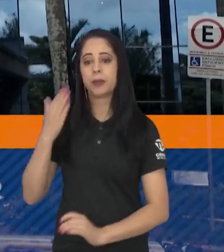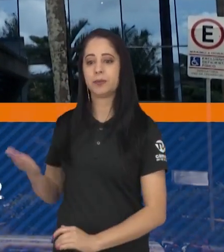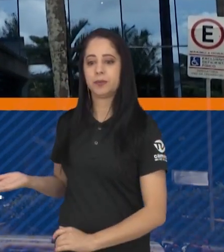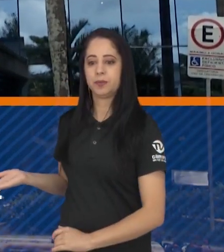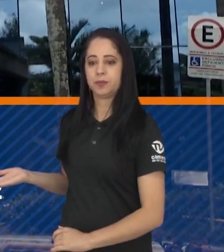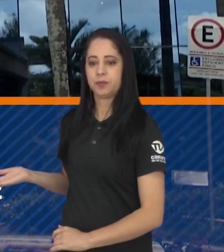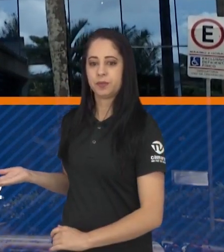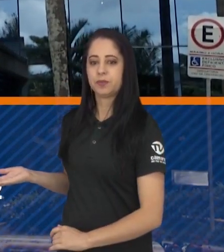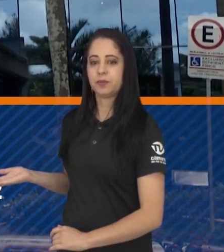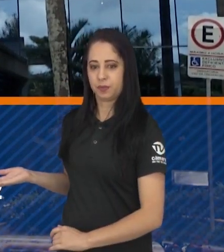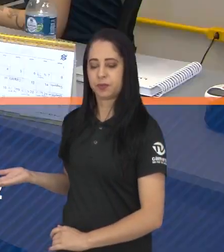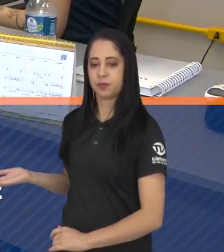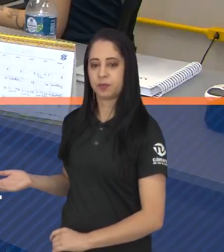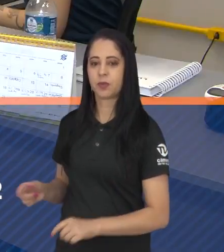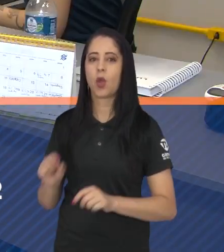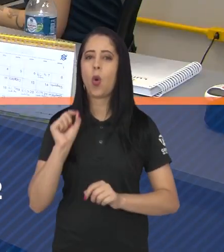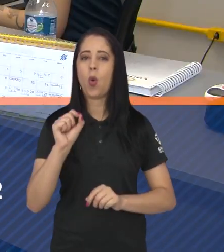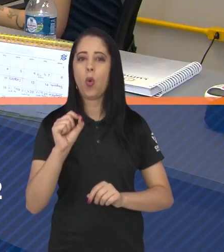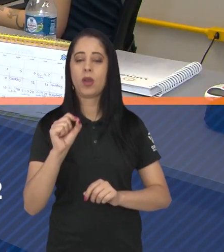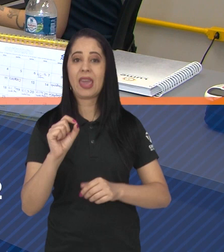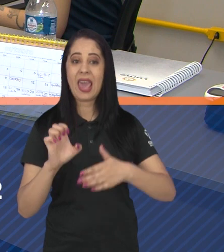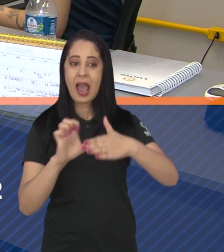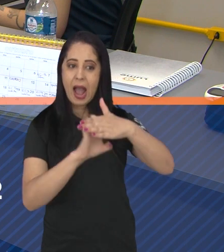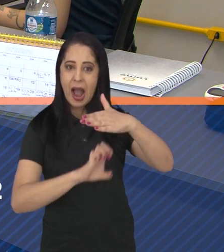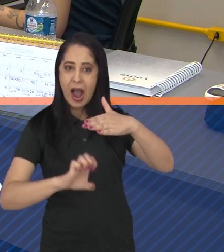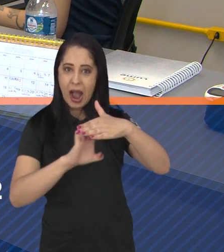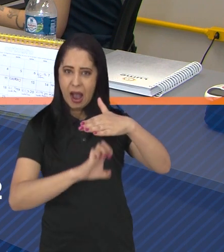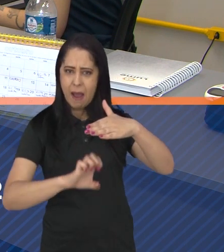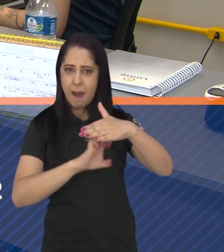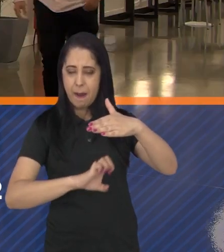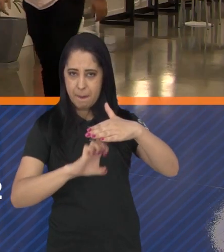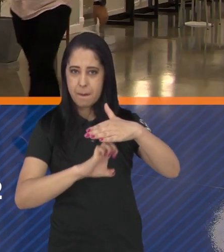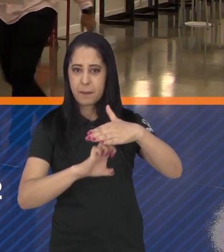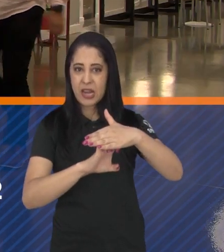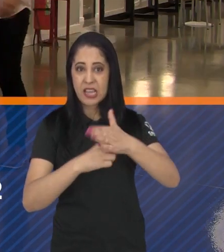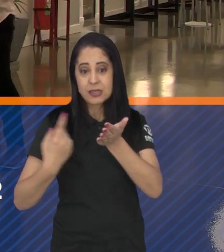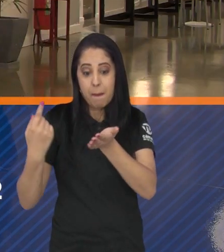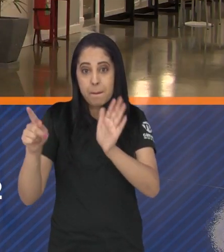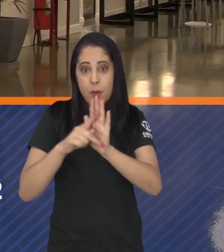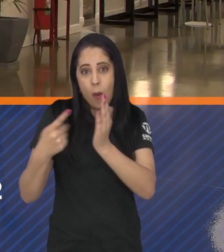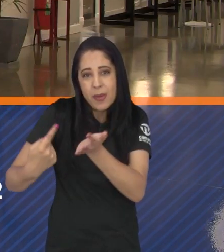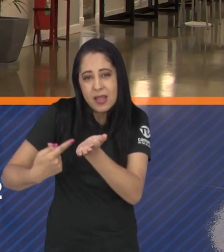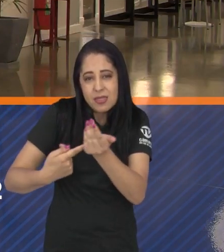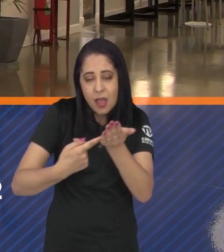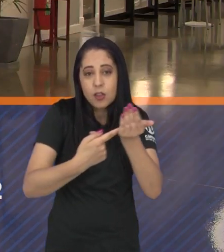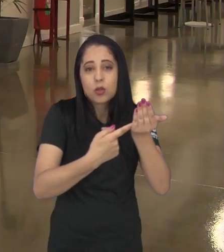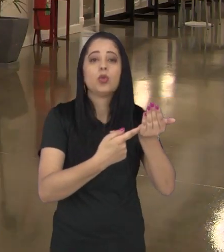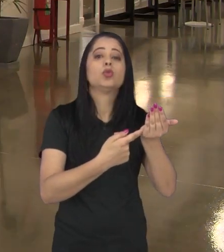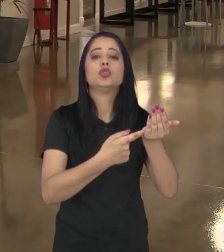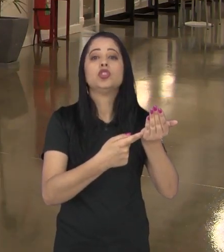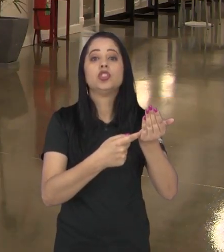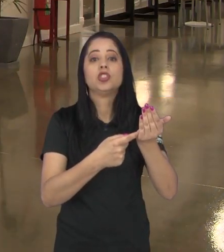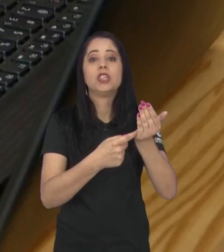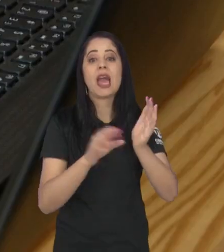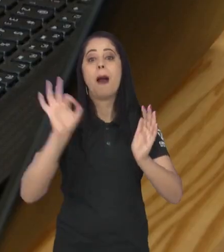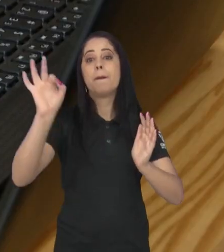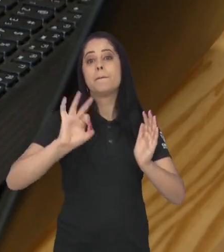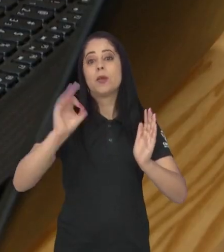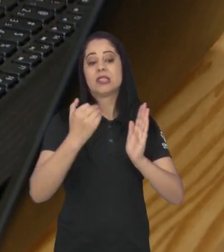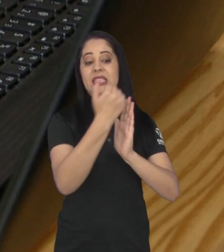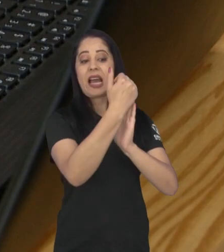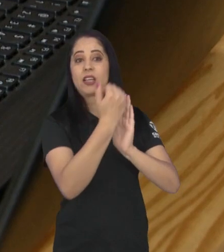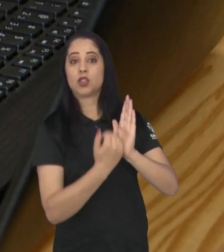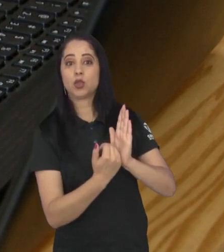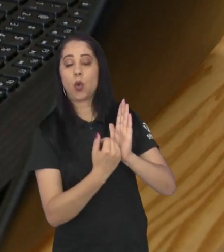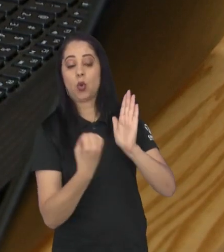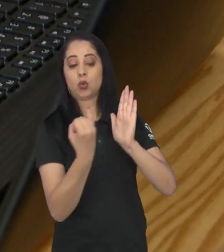projeto de lei complementar que irá conceder incentivos fiscais para empresas de tecnologia do município, que terão